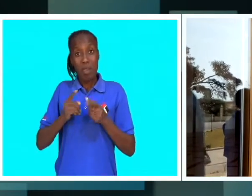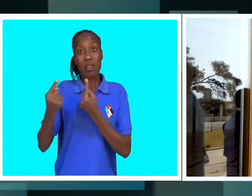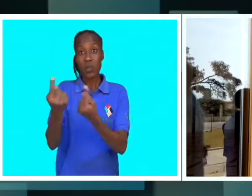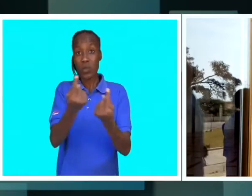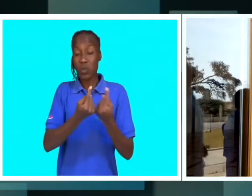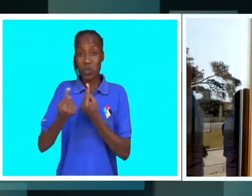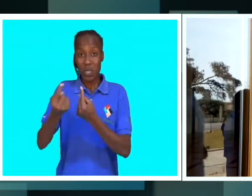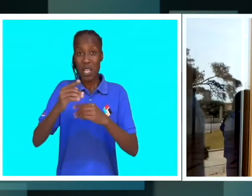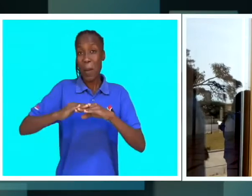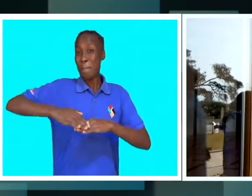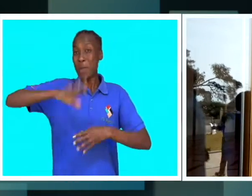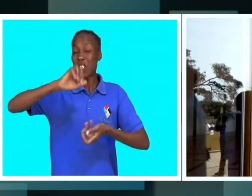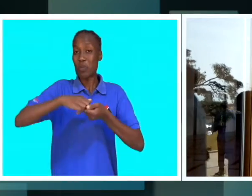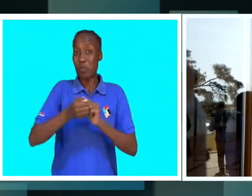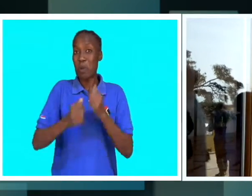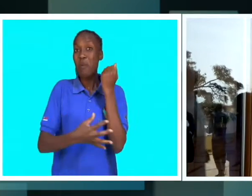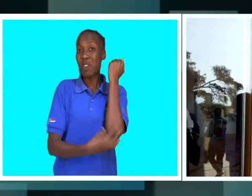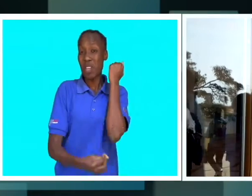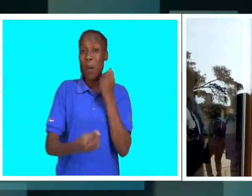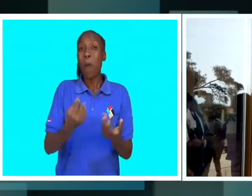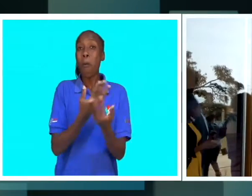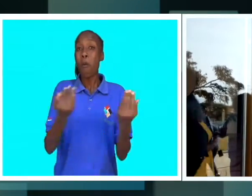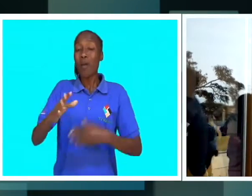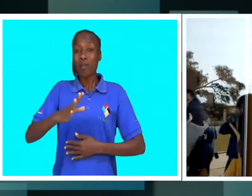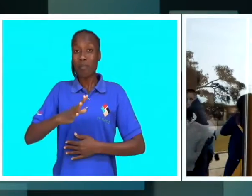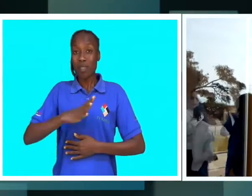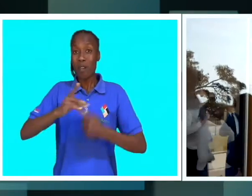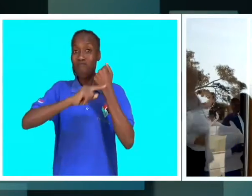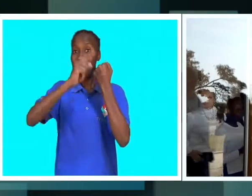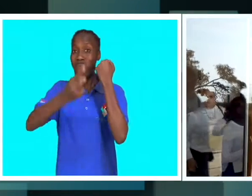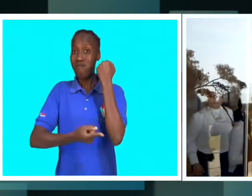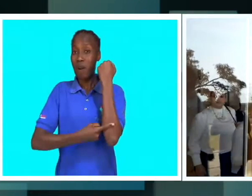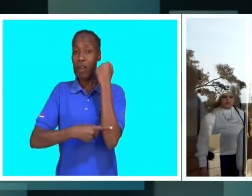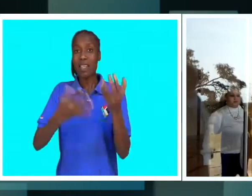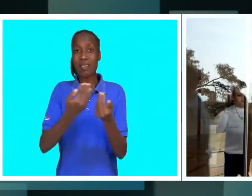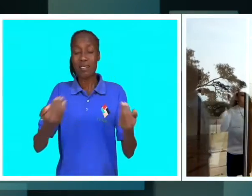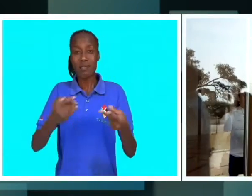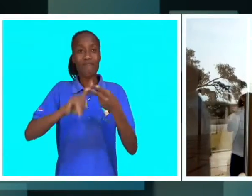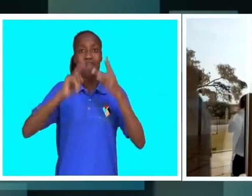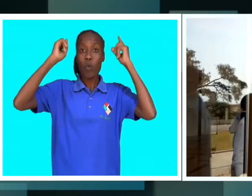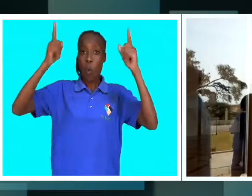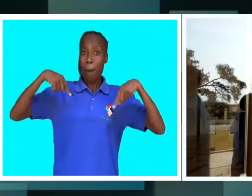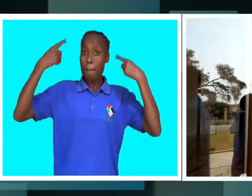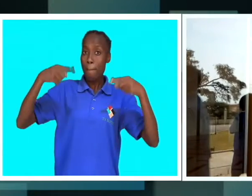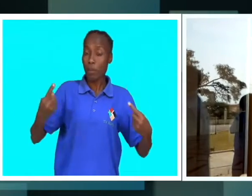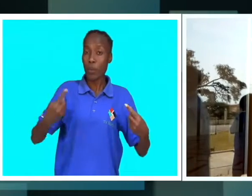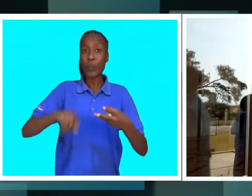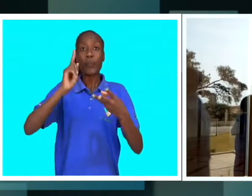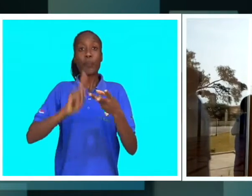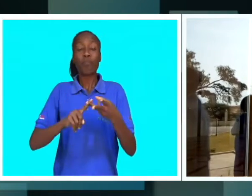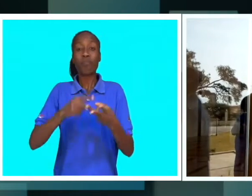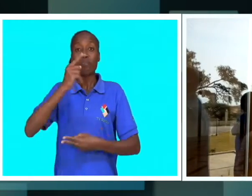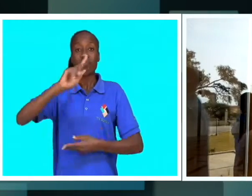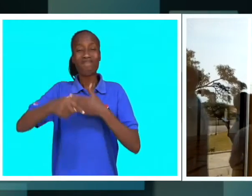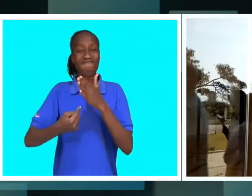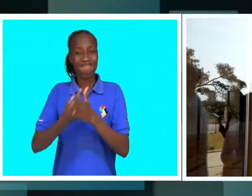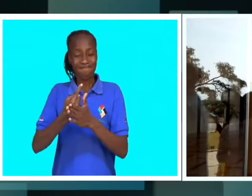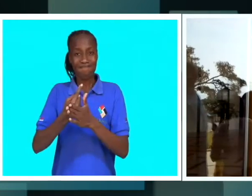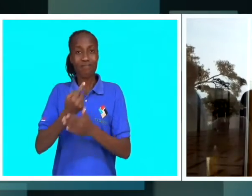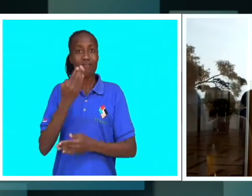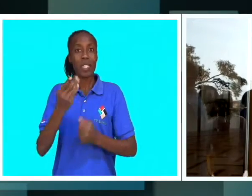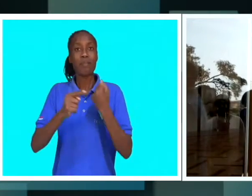formato a verdade. Sabemos que muitas delas acabam tendo com grande desigualdade, de uma coisa que acabam de puxar, dando